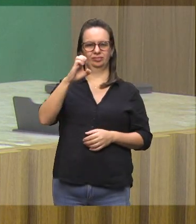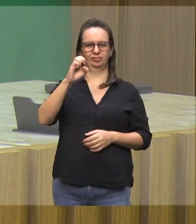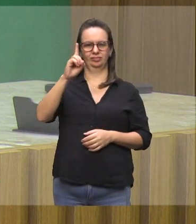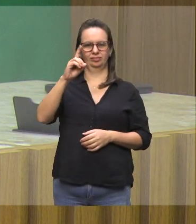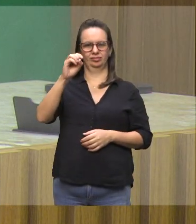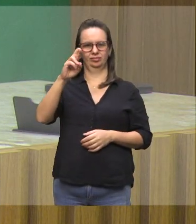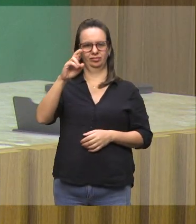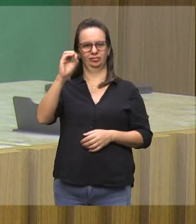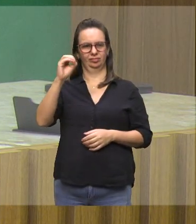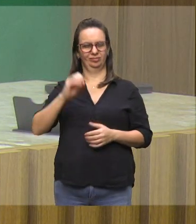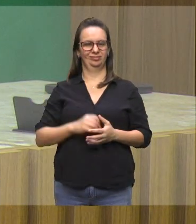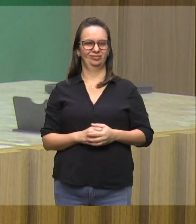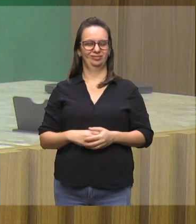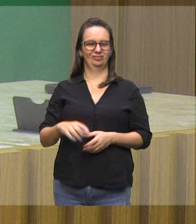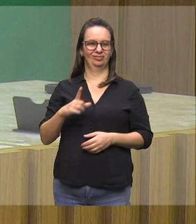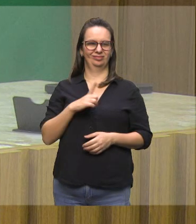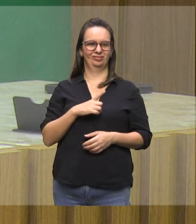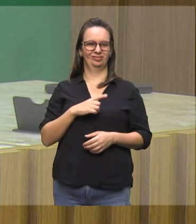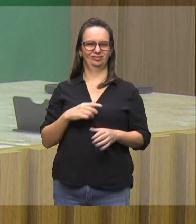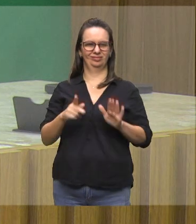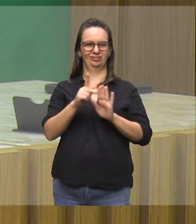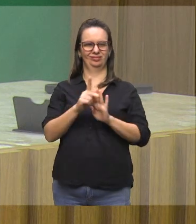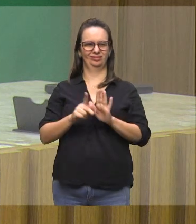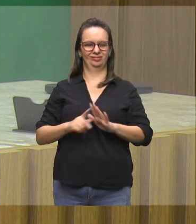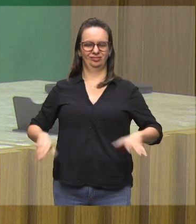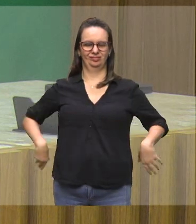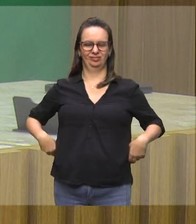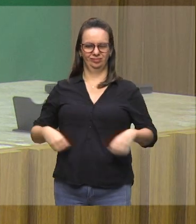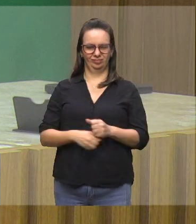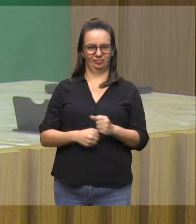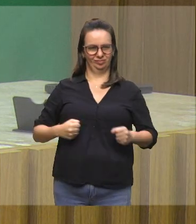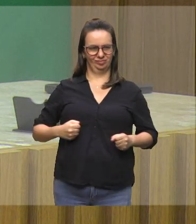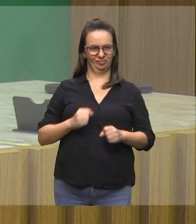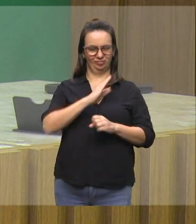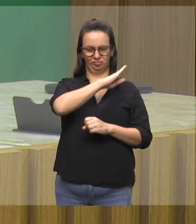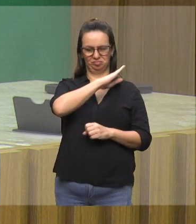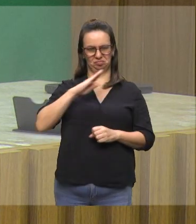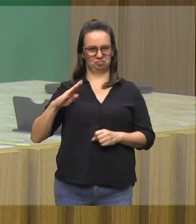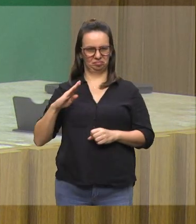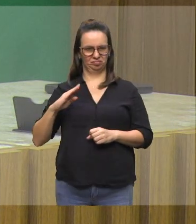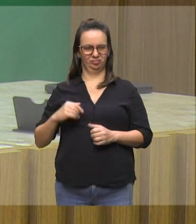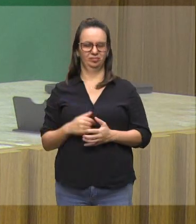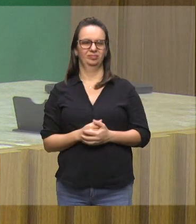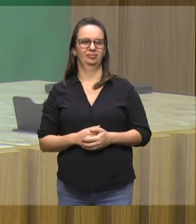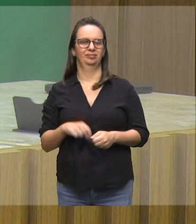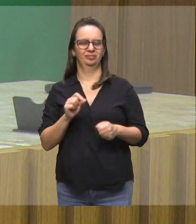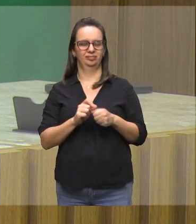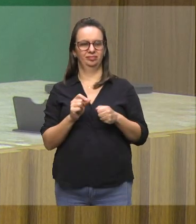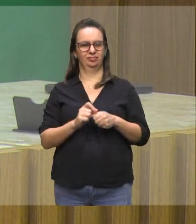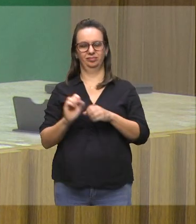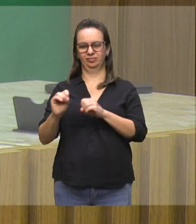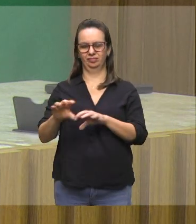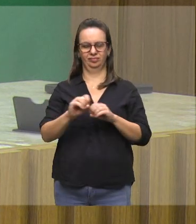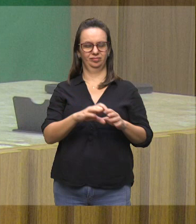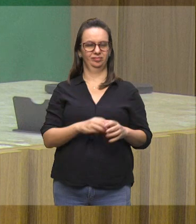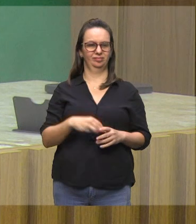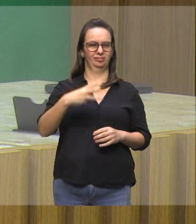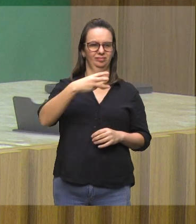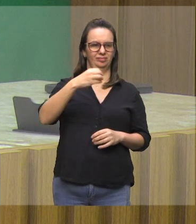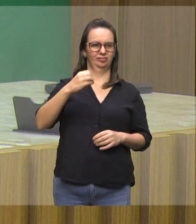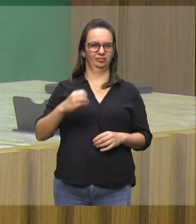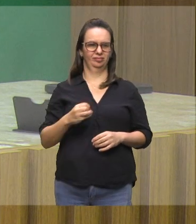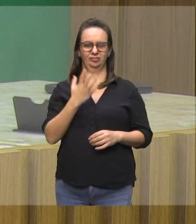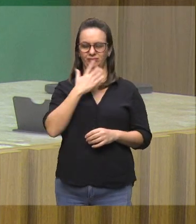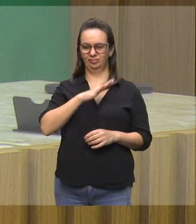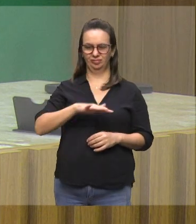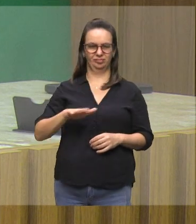importante de karatê ali no Parque Universitário, né, onde ministra aula aí para quase 30 crianças. E junto com o senhor João e o